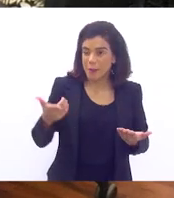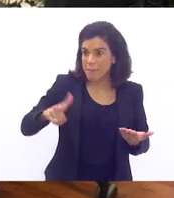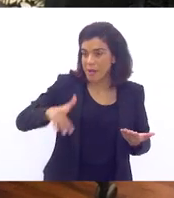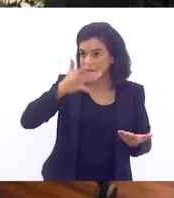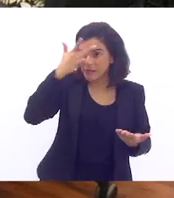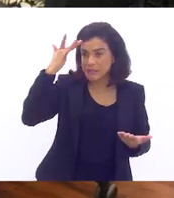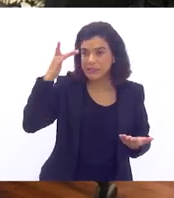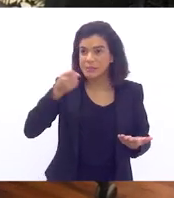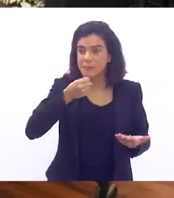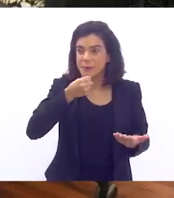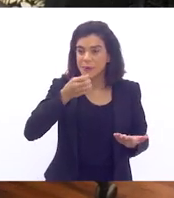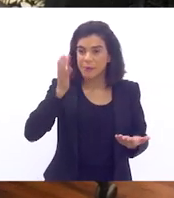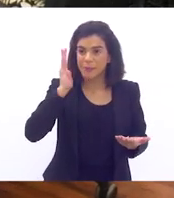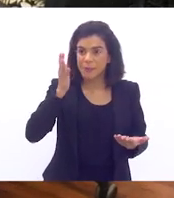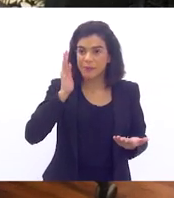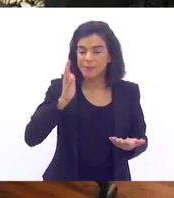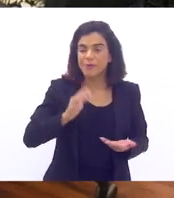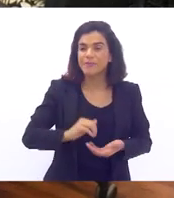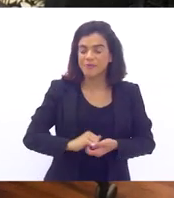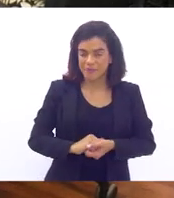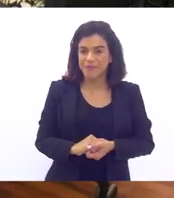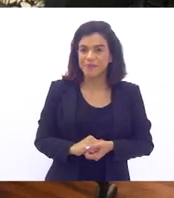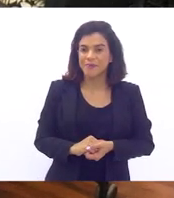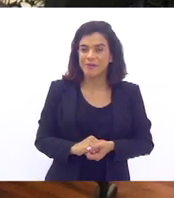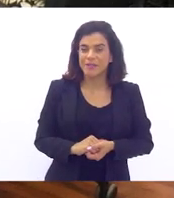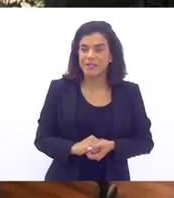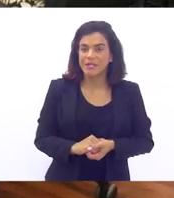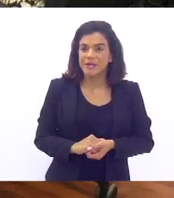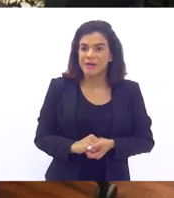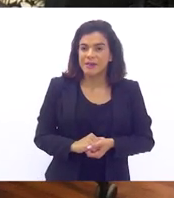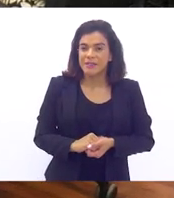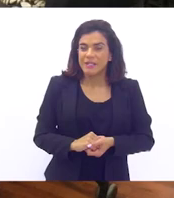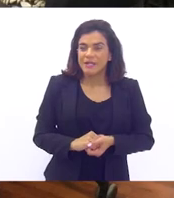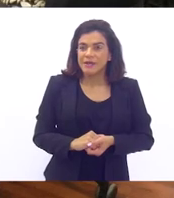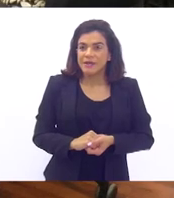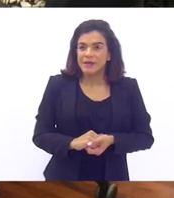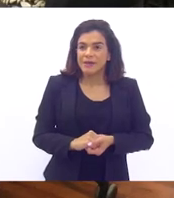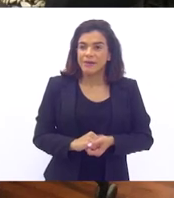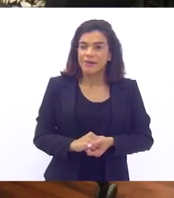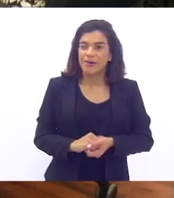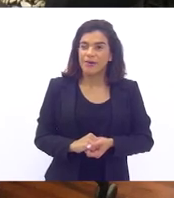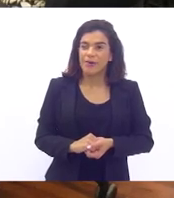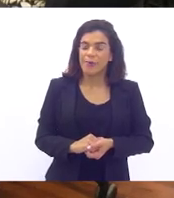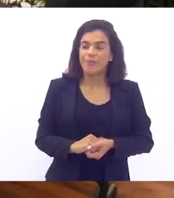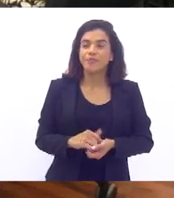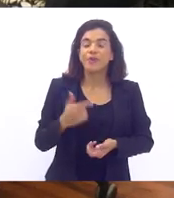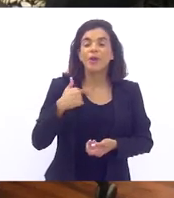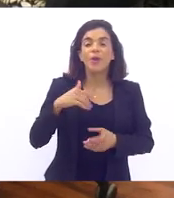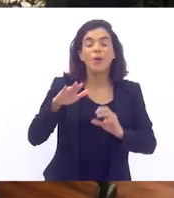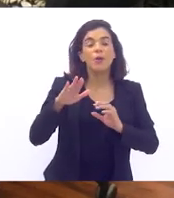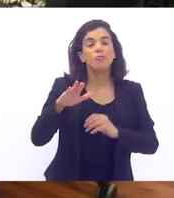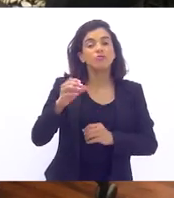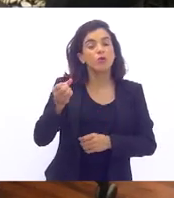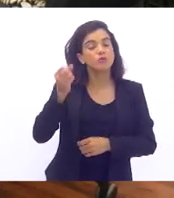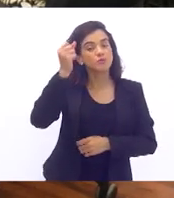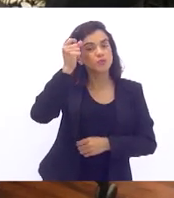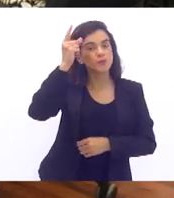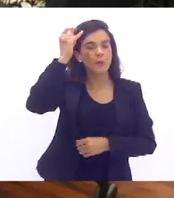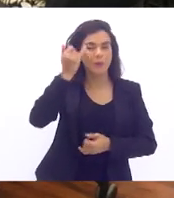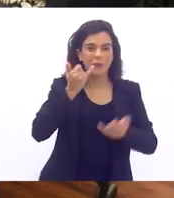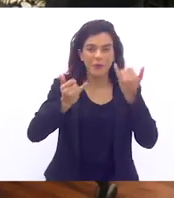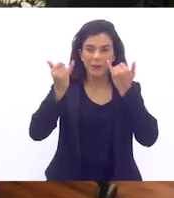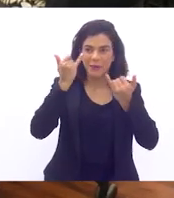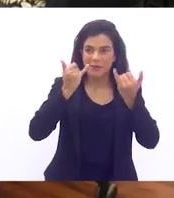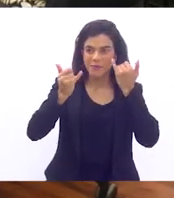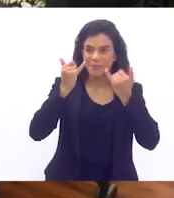gostaria de fazer o uso da palavra assim então por favor gente for terminar eu eu acabei de receber uma notícia que eu acho que é importante